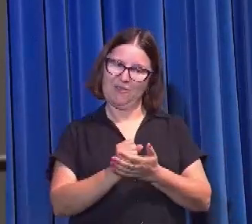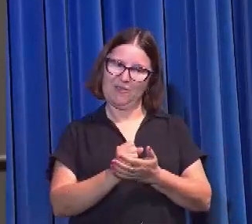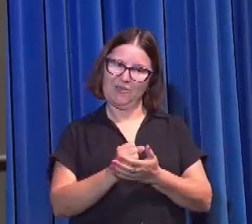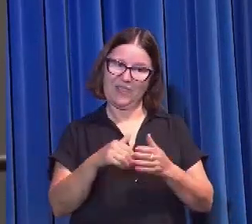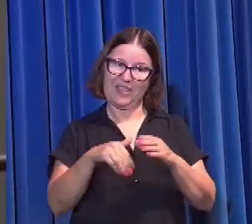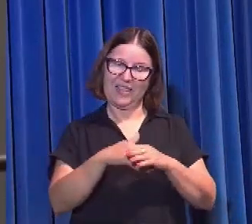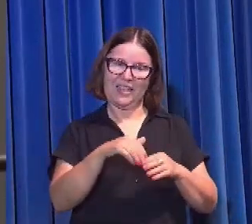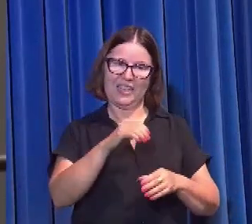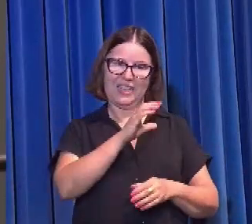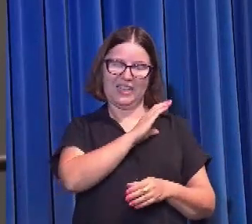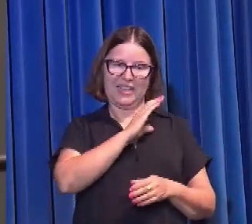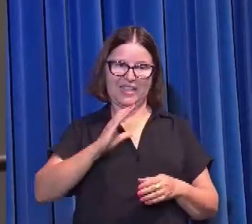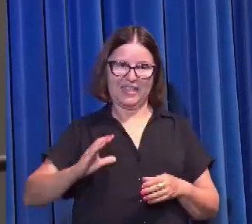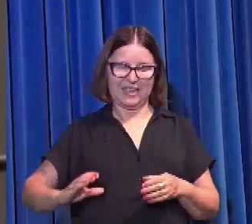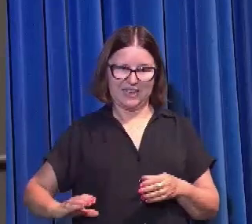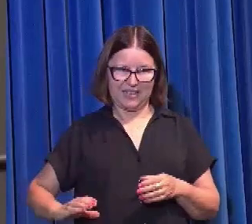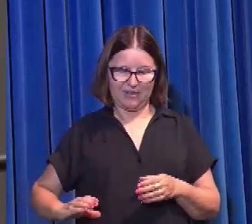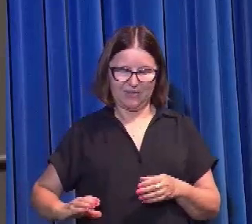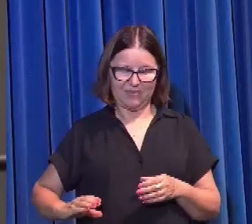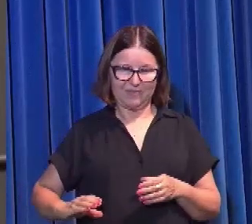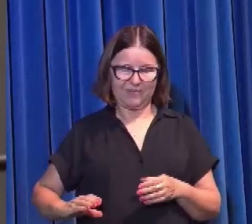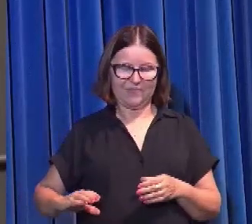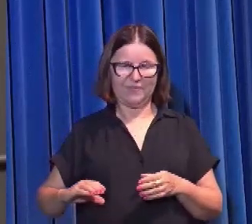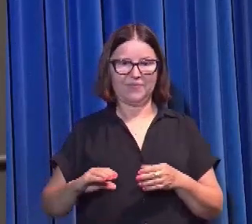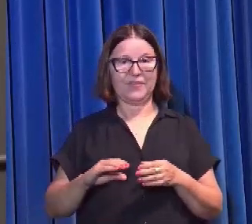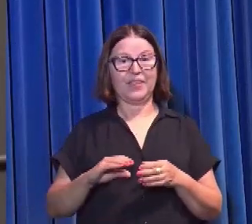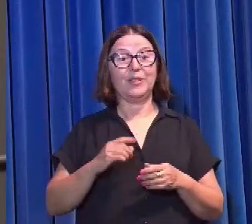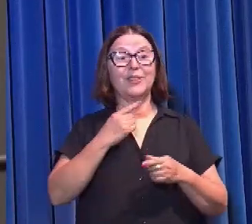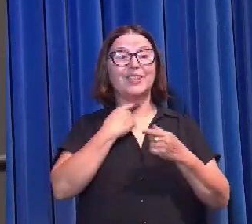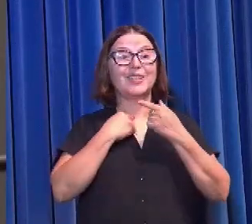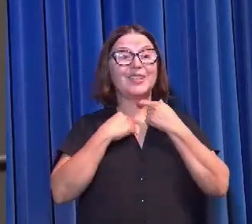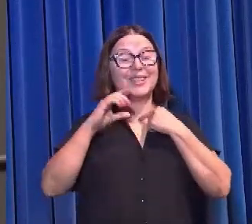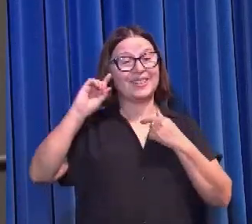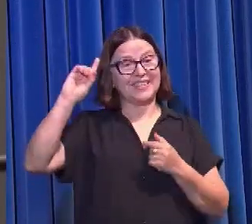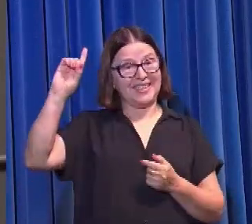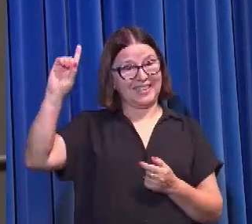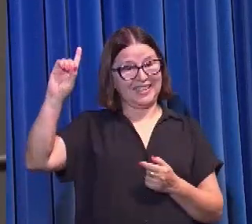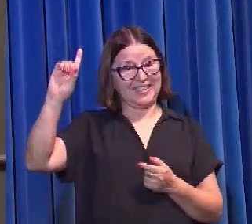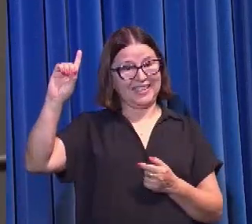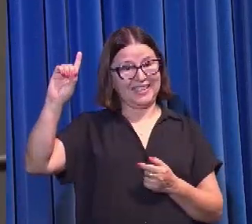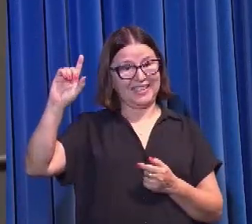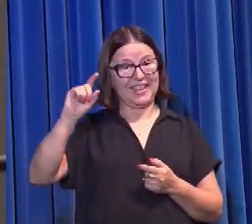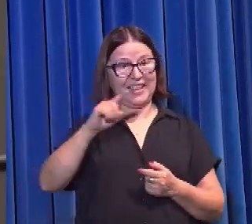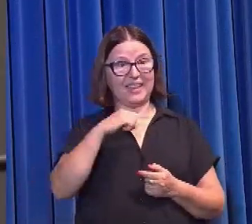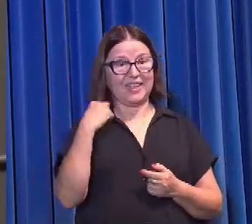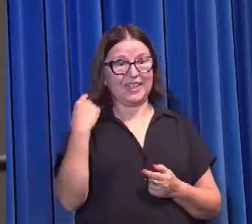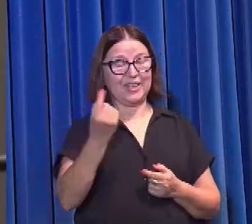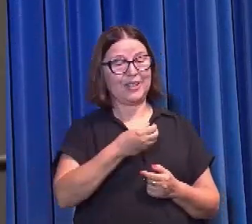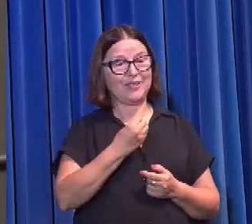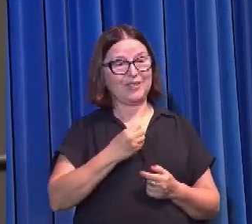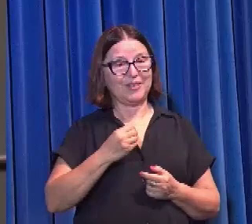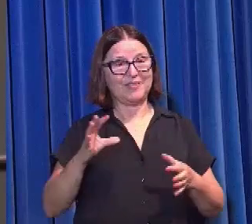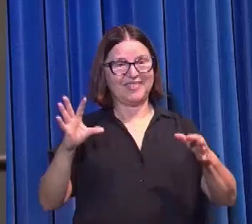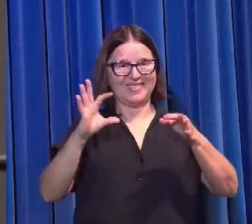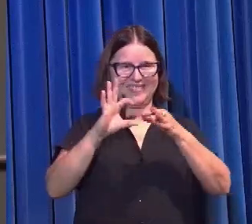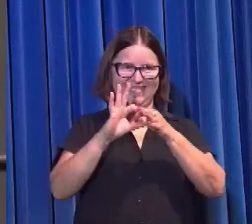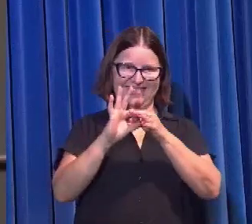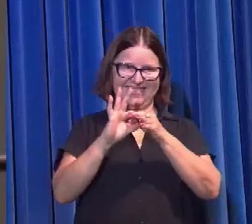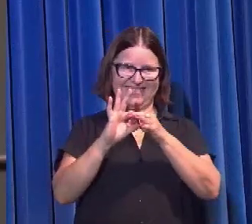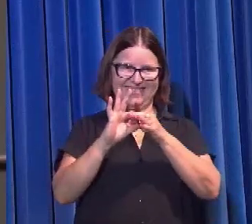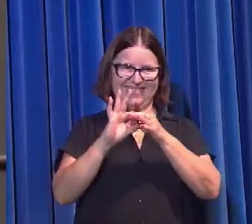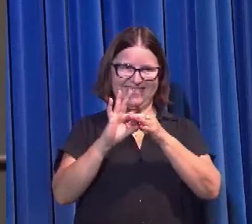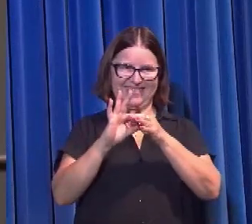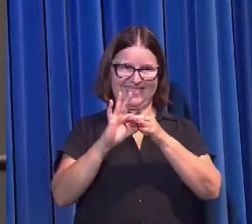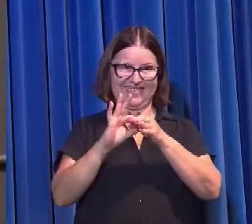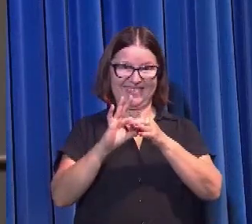diferenças e criou um novo homem em Cristo. O desejo dele é que nós vivamos em união.